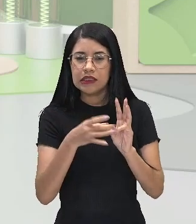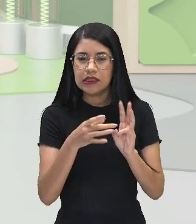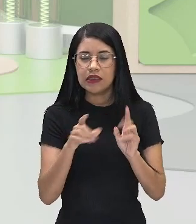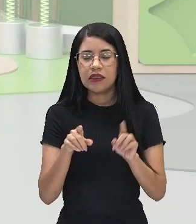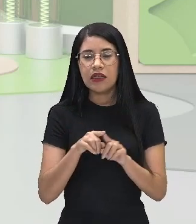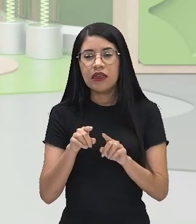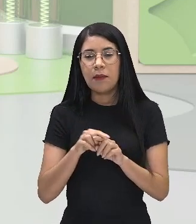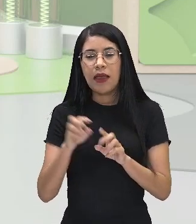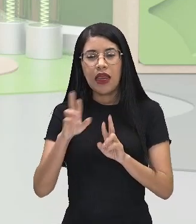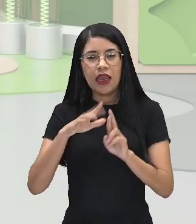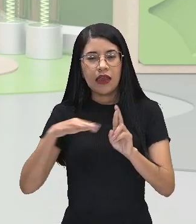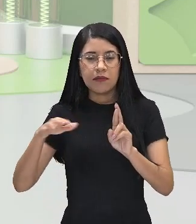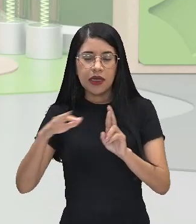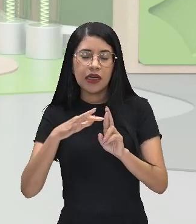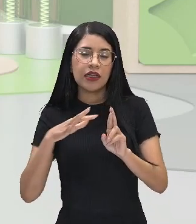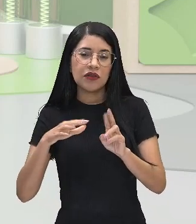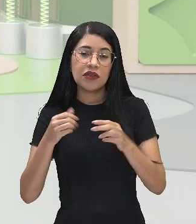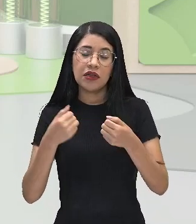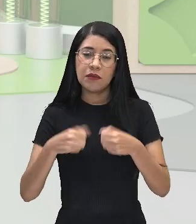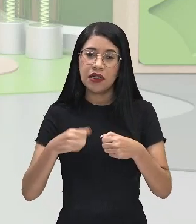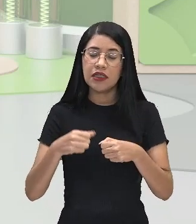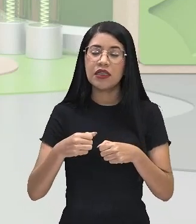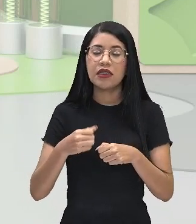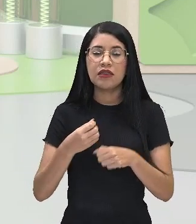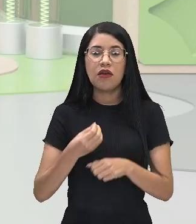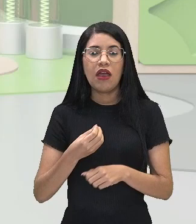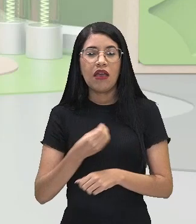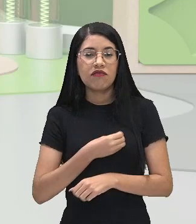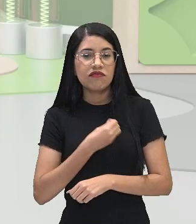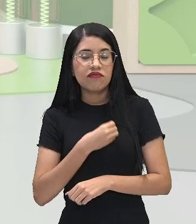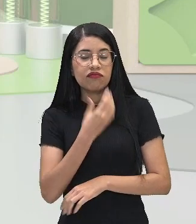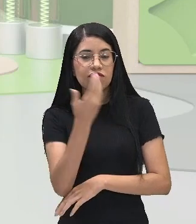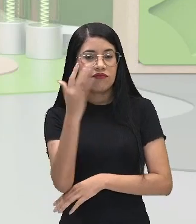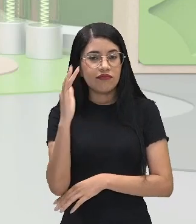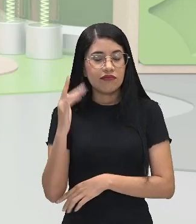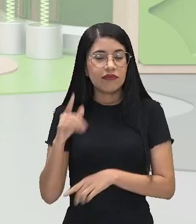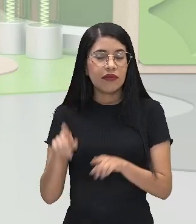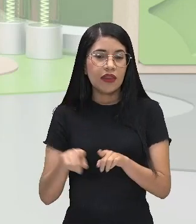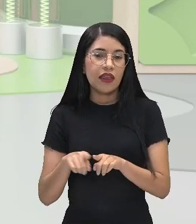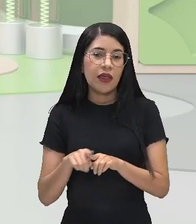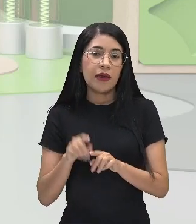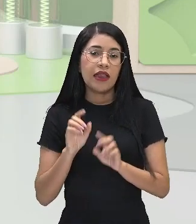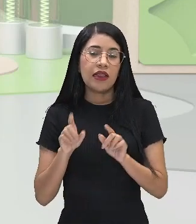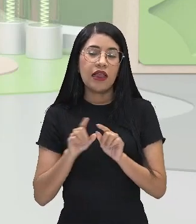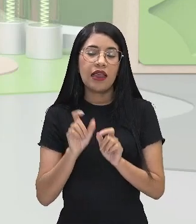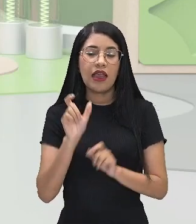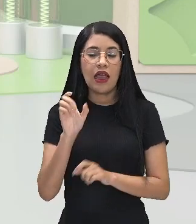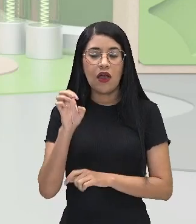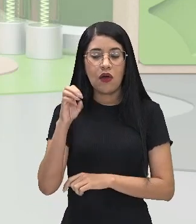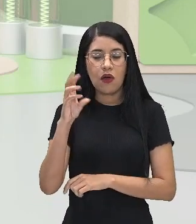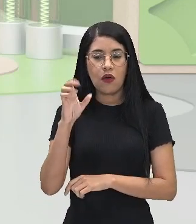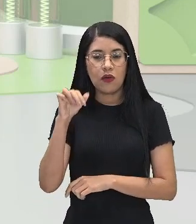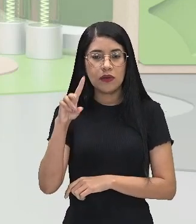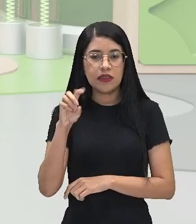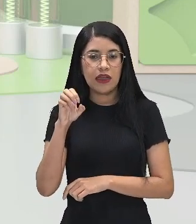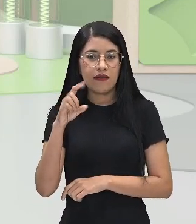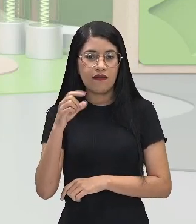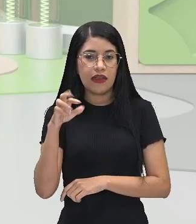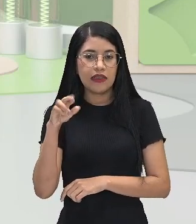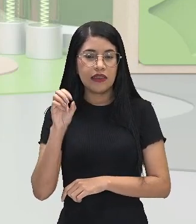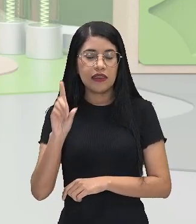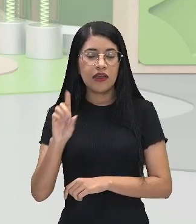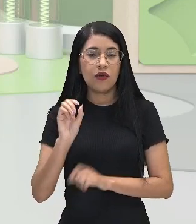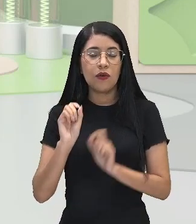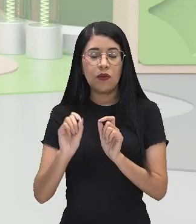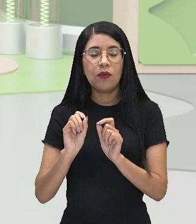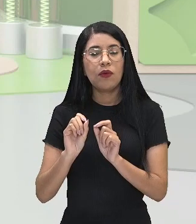populações ribeirinhas que dependem e vivem ali da floresta, nós temos aí o termo conservação, que é mexer,